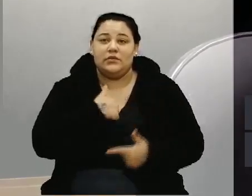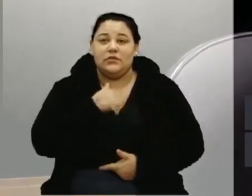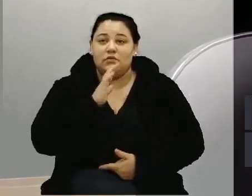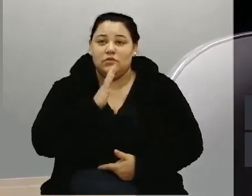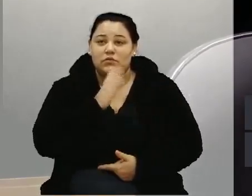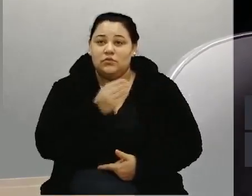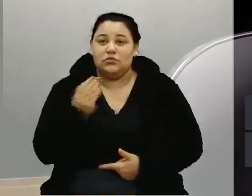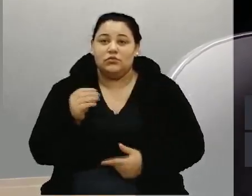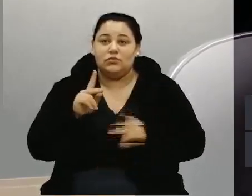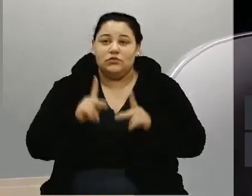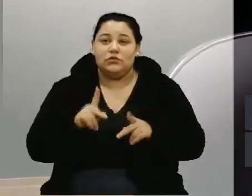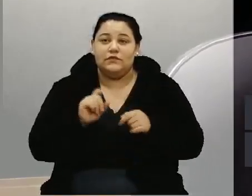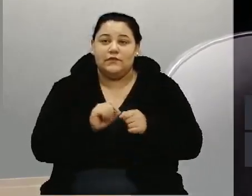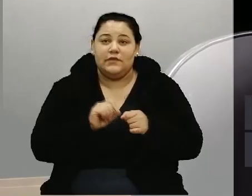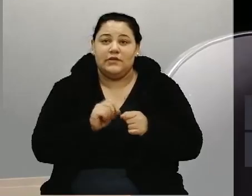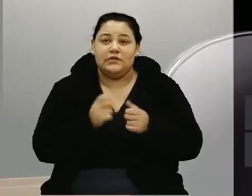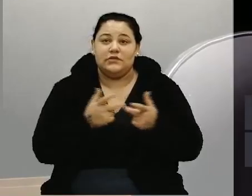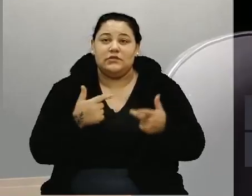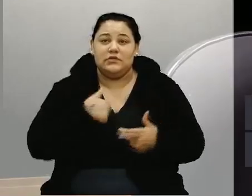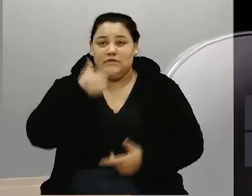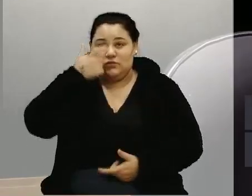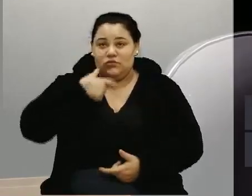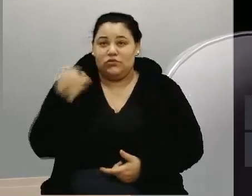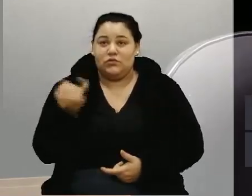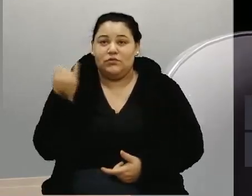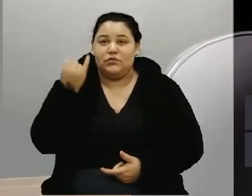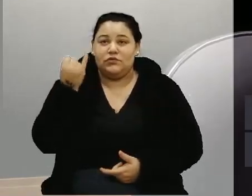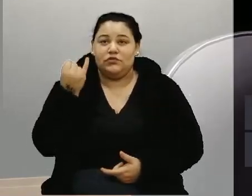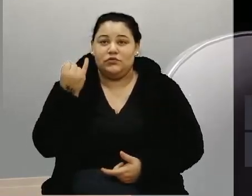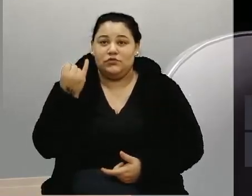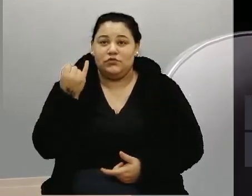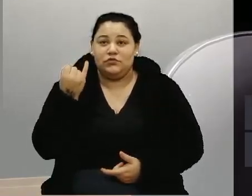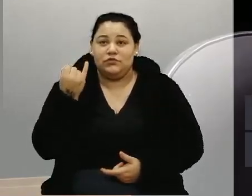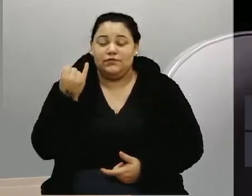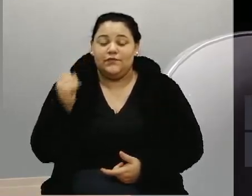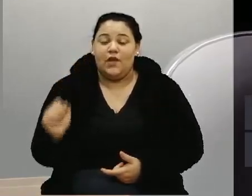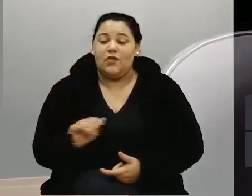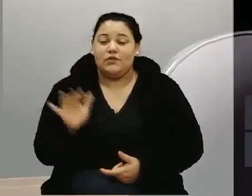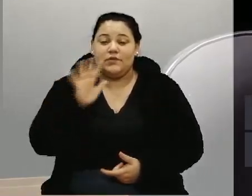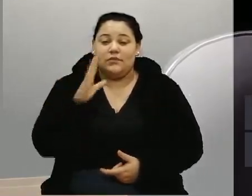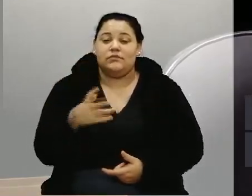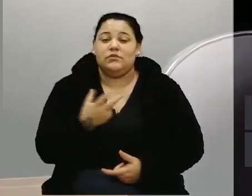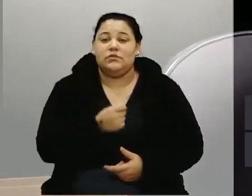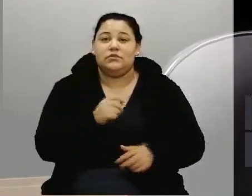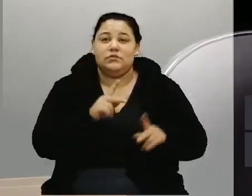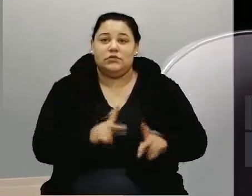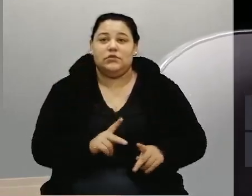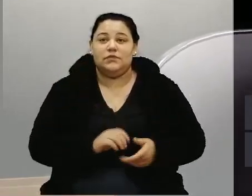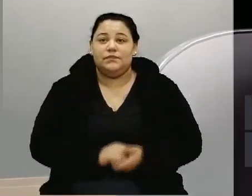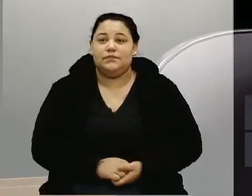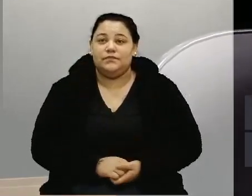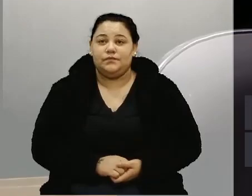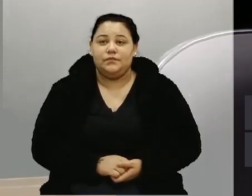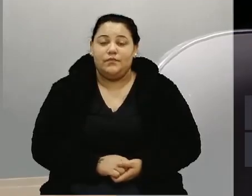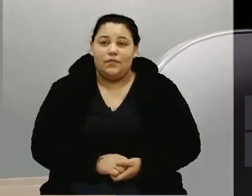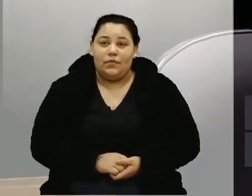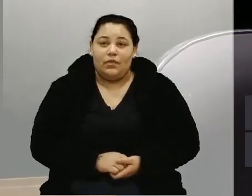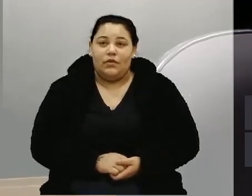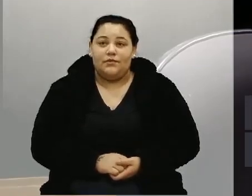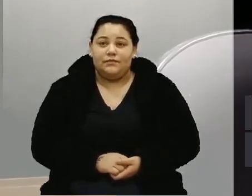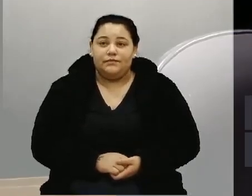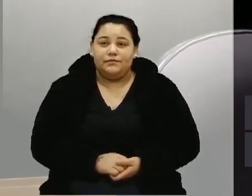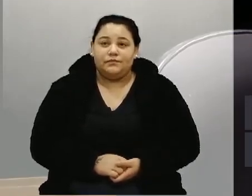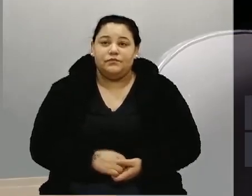isso e acho que esse é importante, valorizar todas as pessoas, mas eu queria comentar um pouco